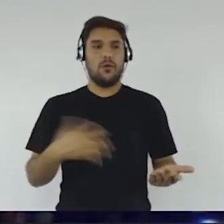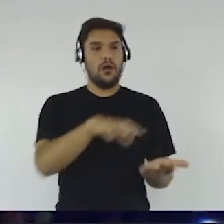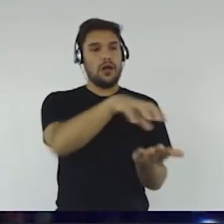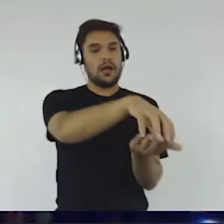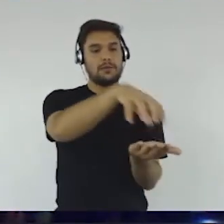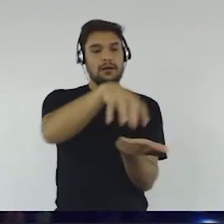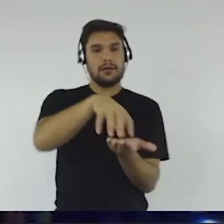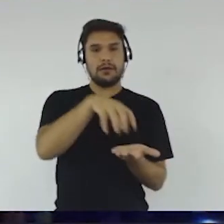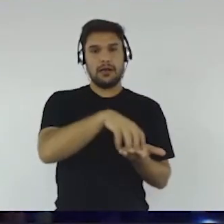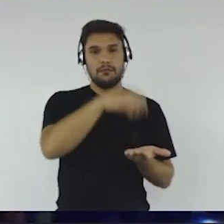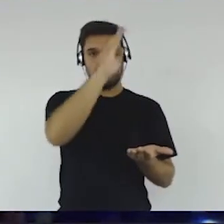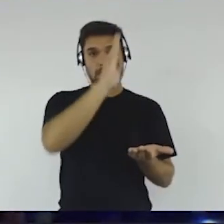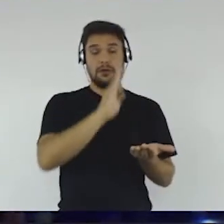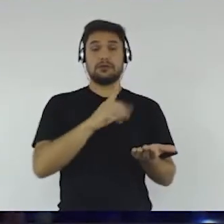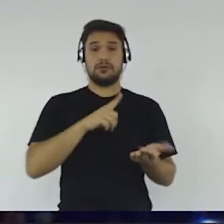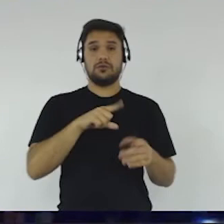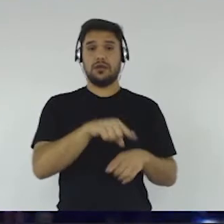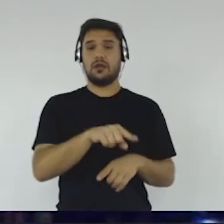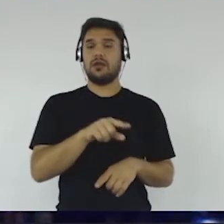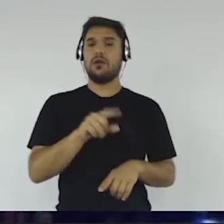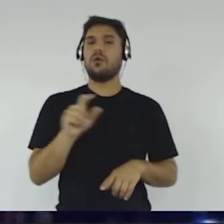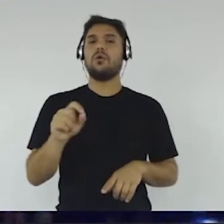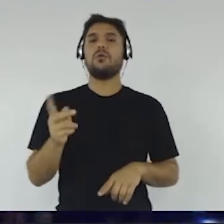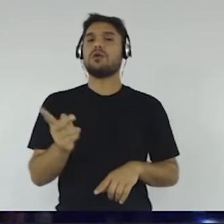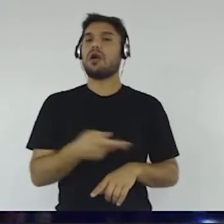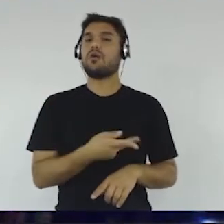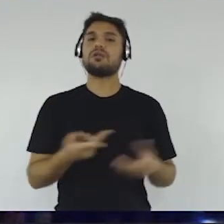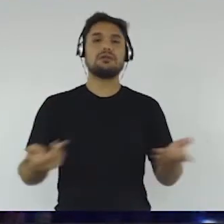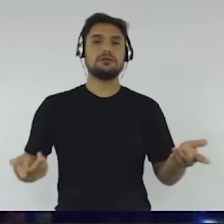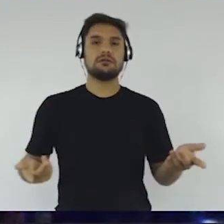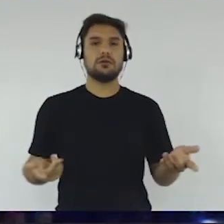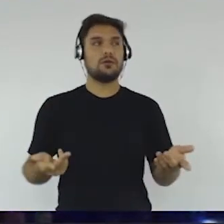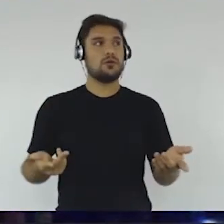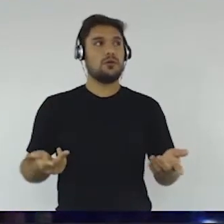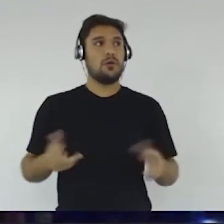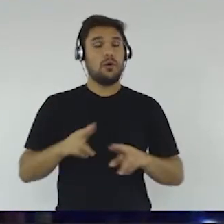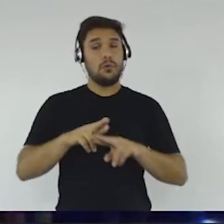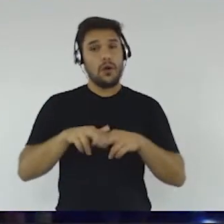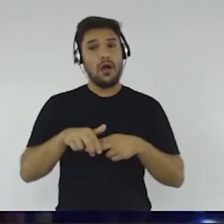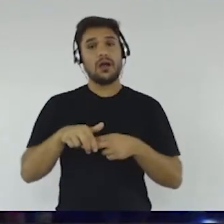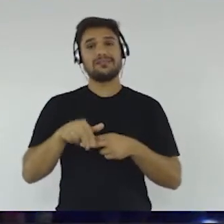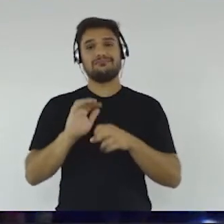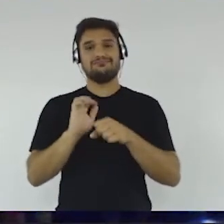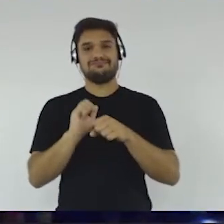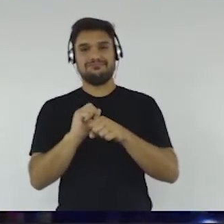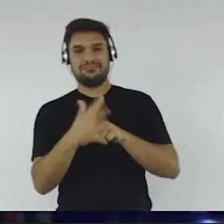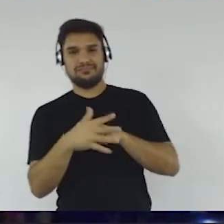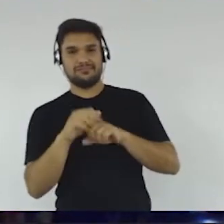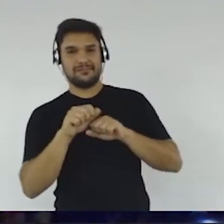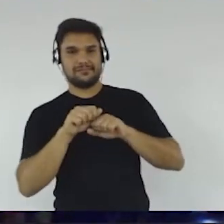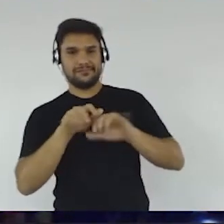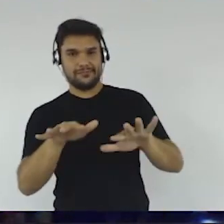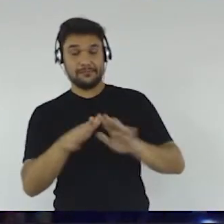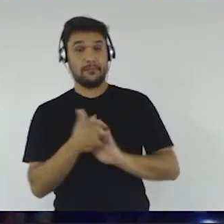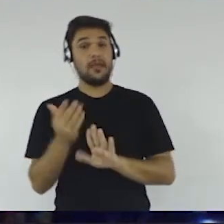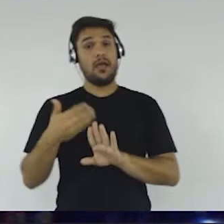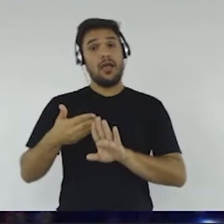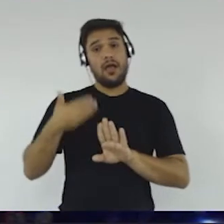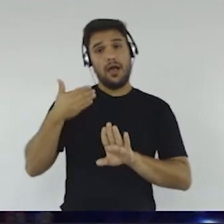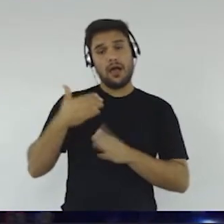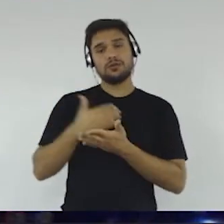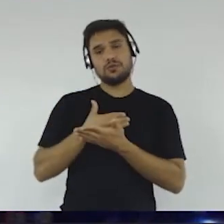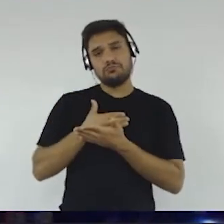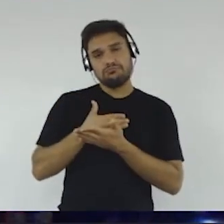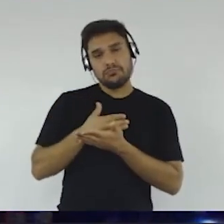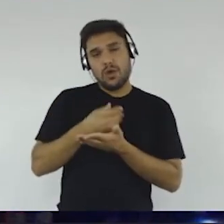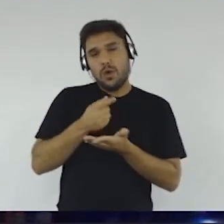Brasil contam com essa estrutura. O que aconteceu em razão desta pandemia? Logo no início da nossa